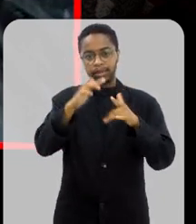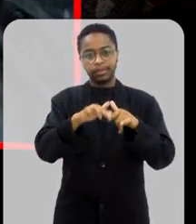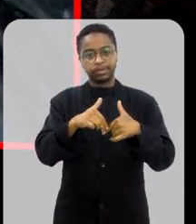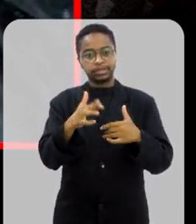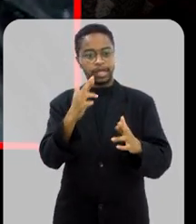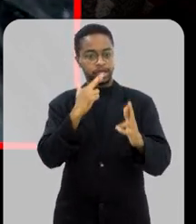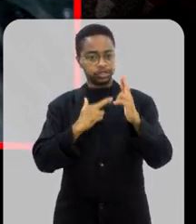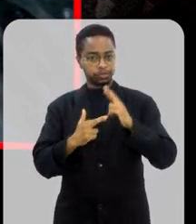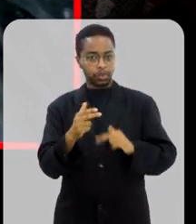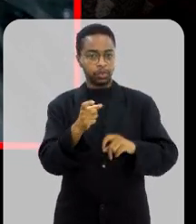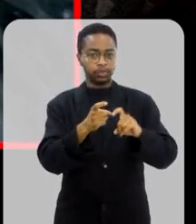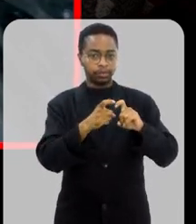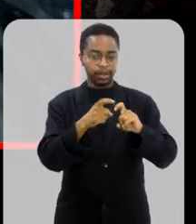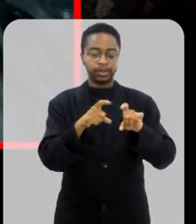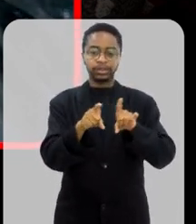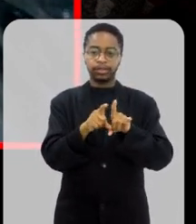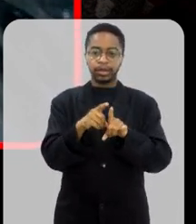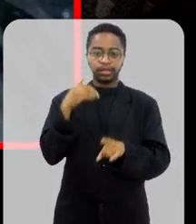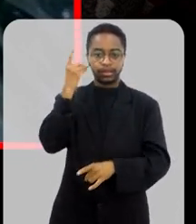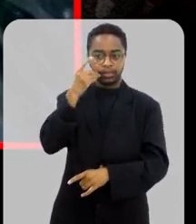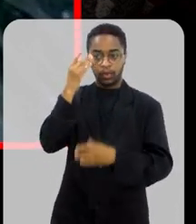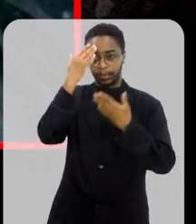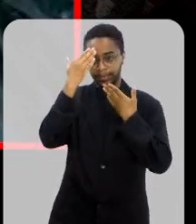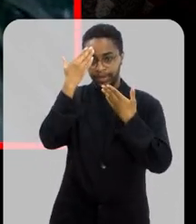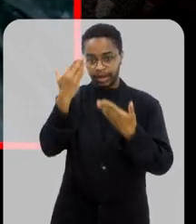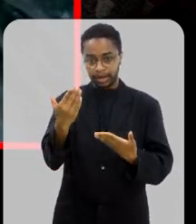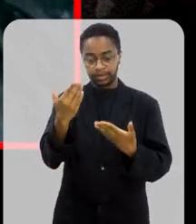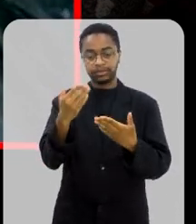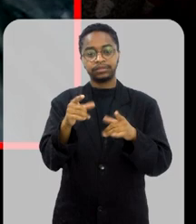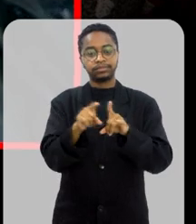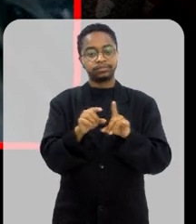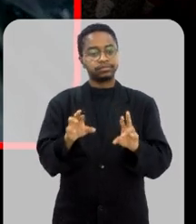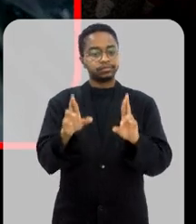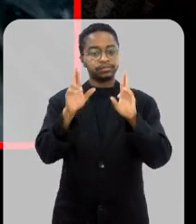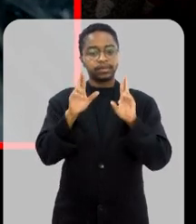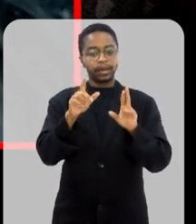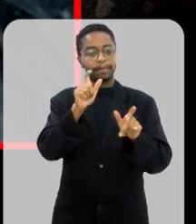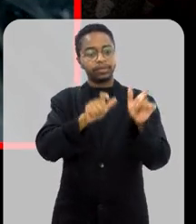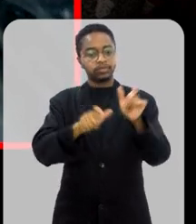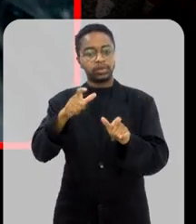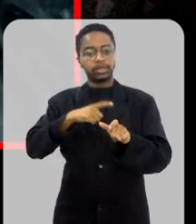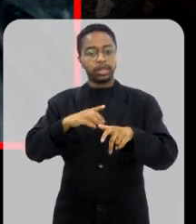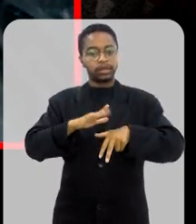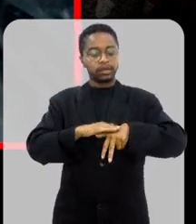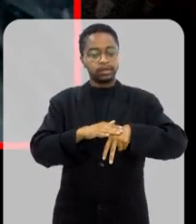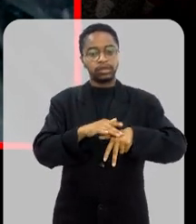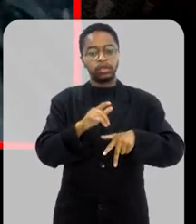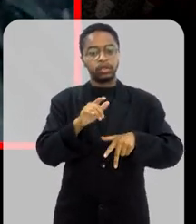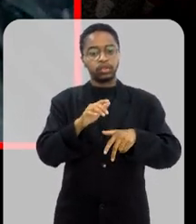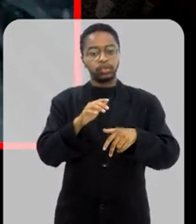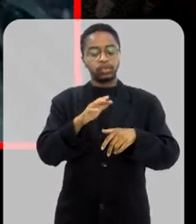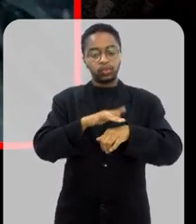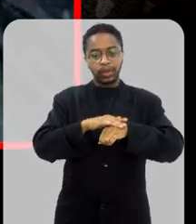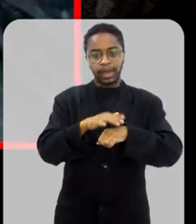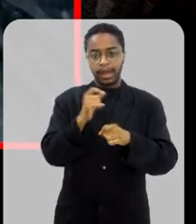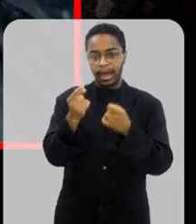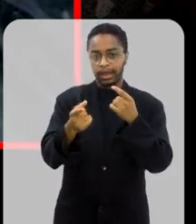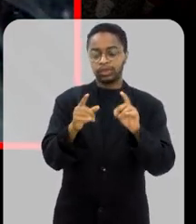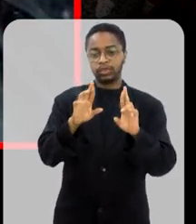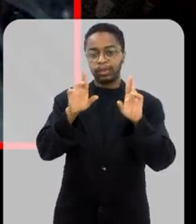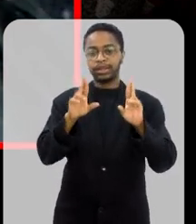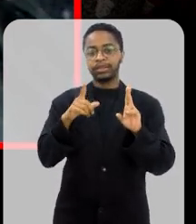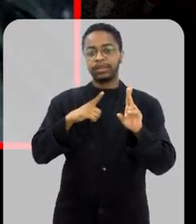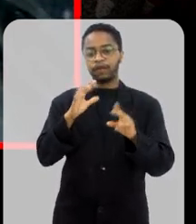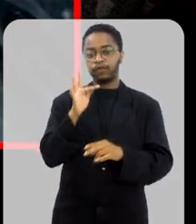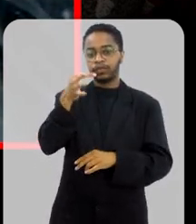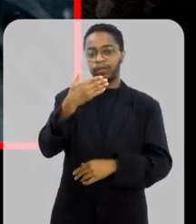agradeço pela resposta aí do doutor, do deputado também. Obrigada. E que tenhamos os pacientes com doenças raras, lúpus, né? Que a